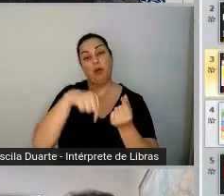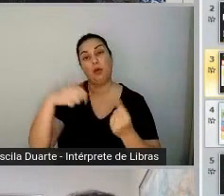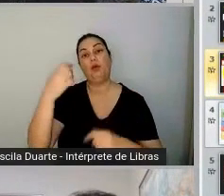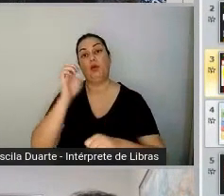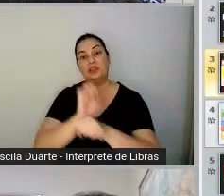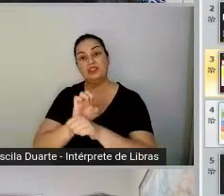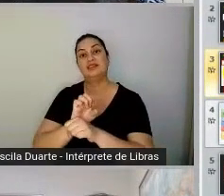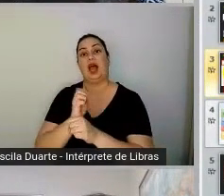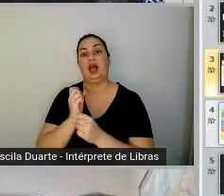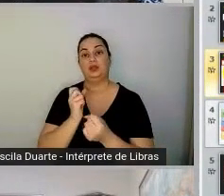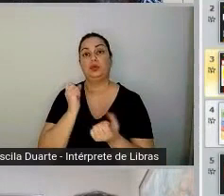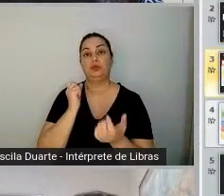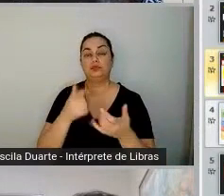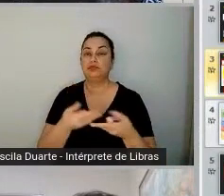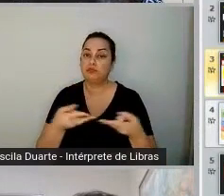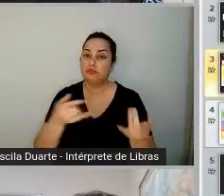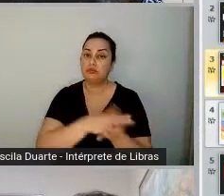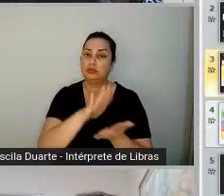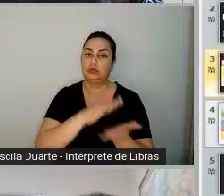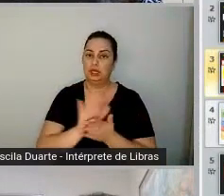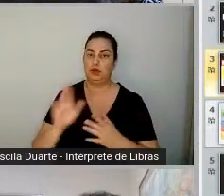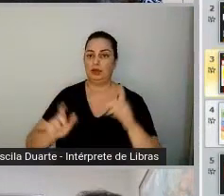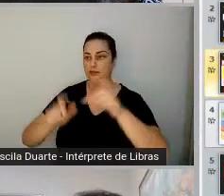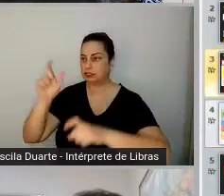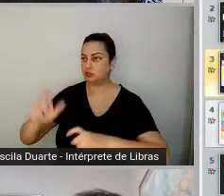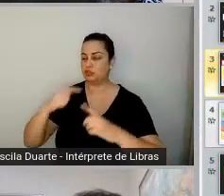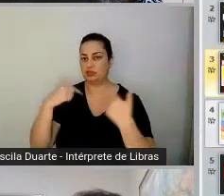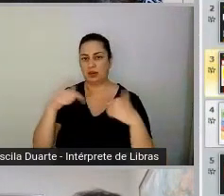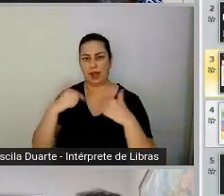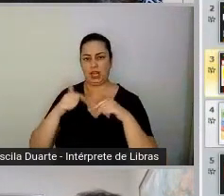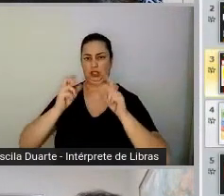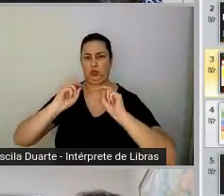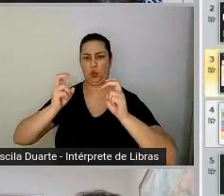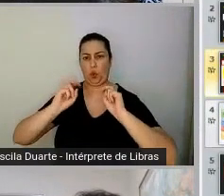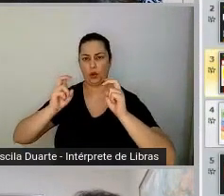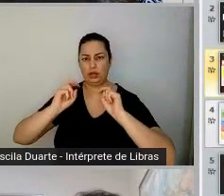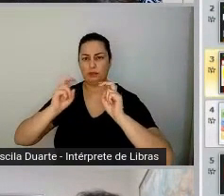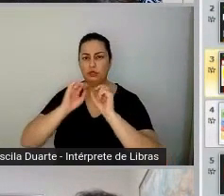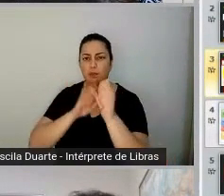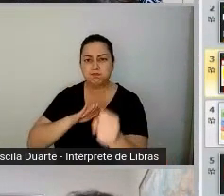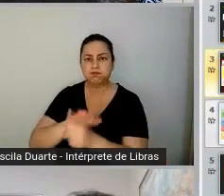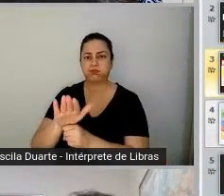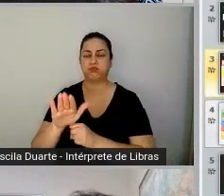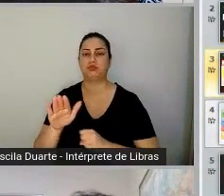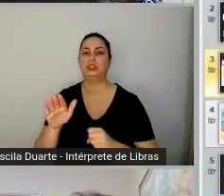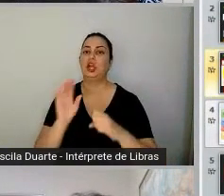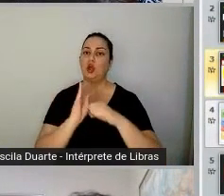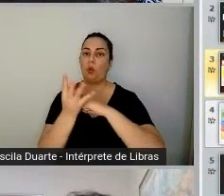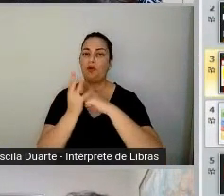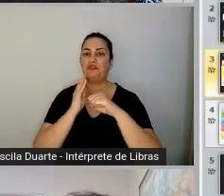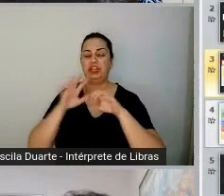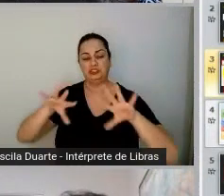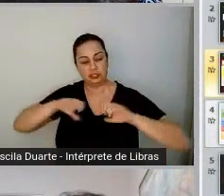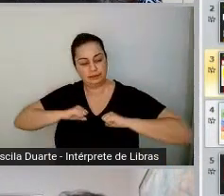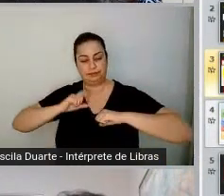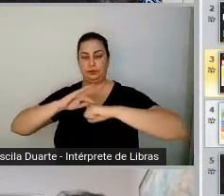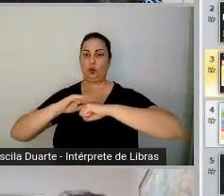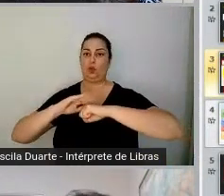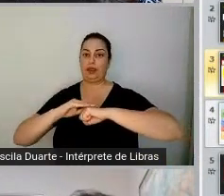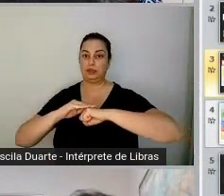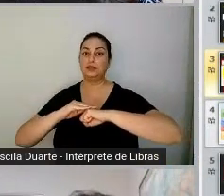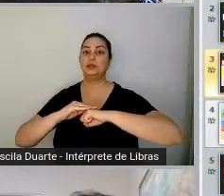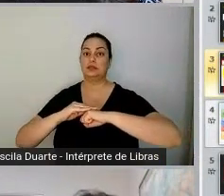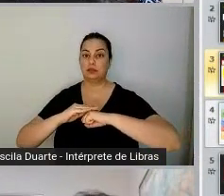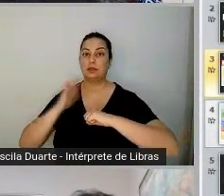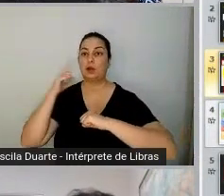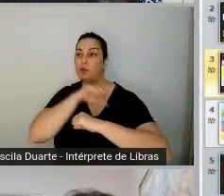lá suando, no ônibus lotado, pegando Covid para produzir a riqueza do país, essa riqueza vai para